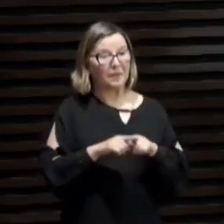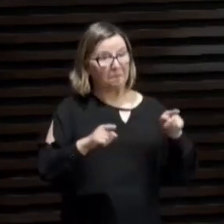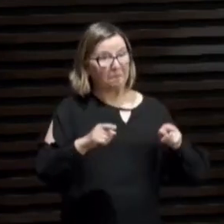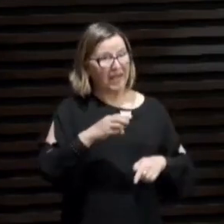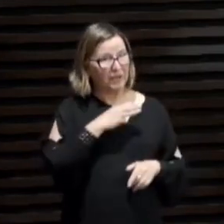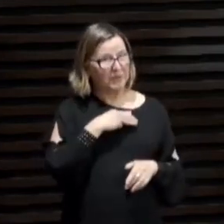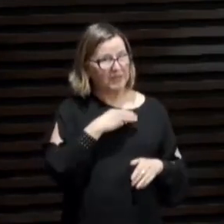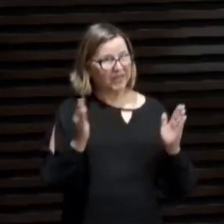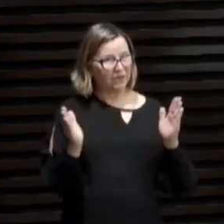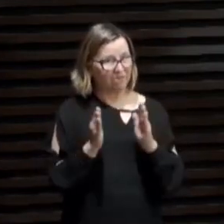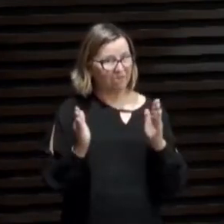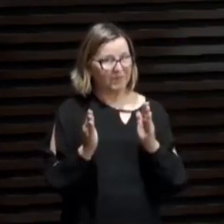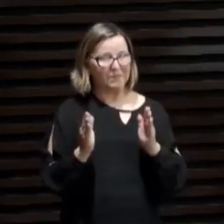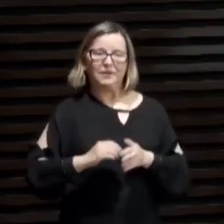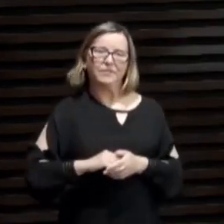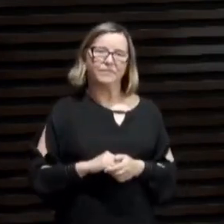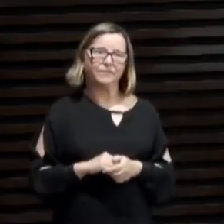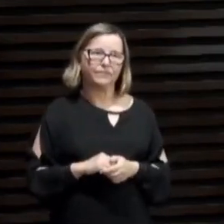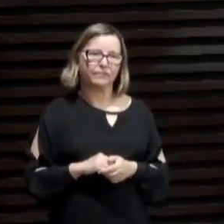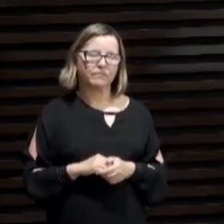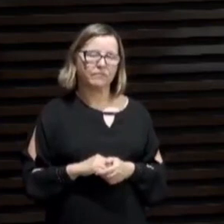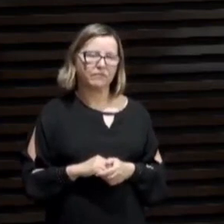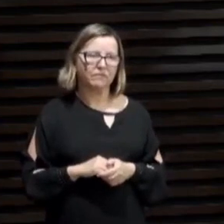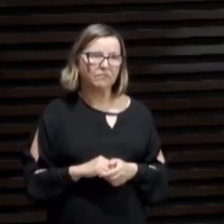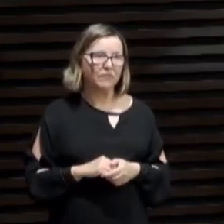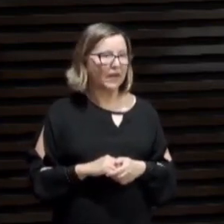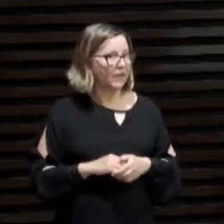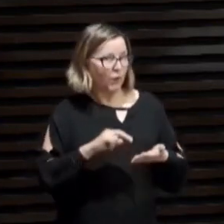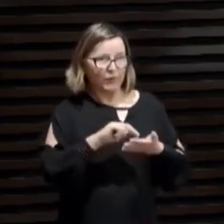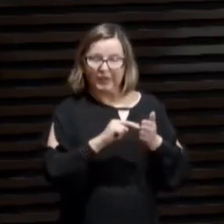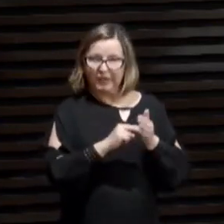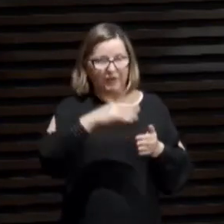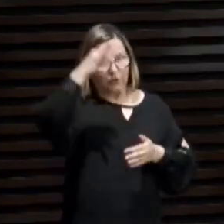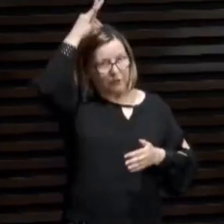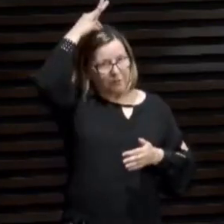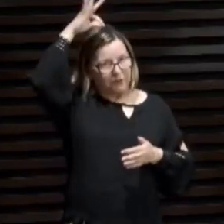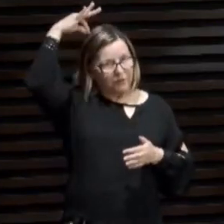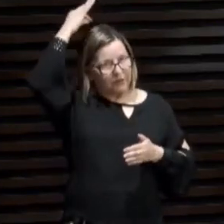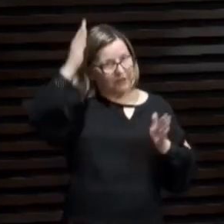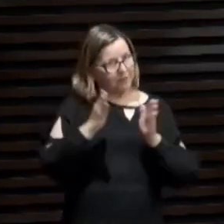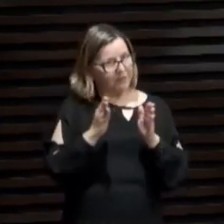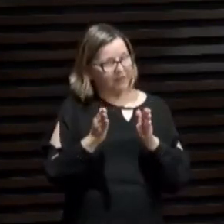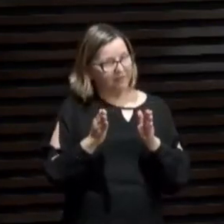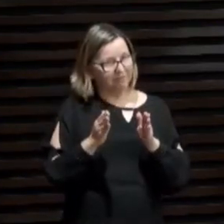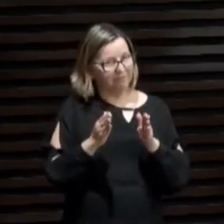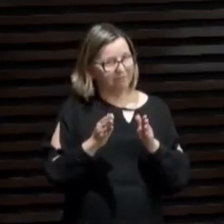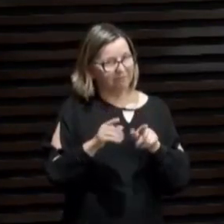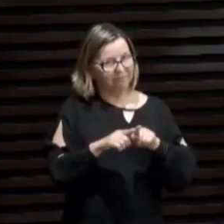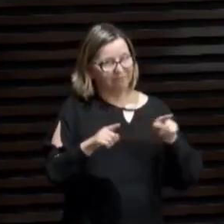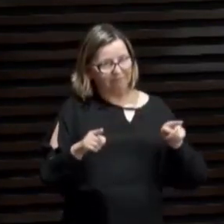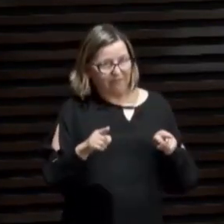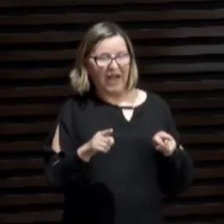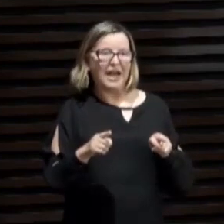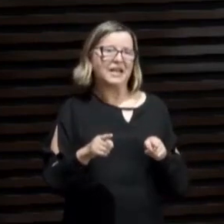atenção. Não é que o Espírito Santo, ele era limitado. O ministério dele ali era limitado.